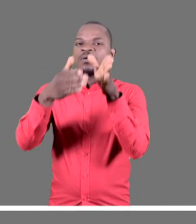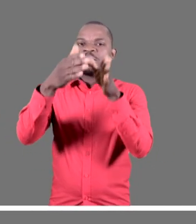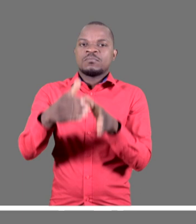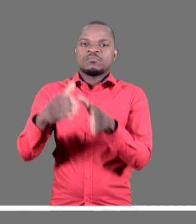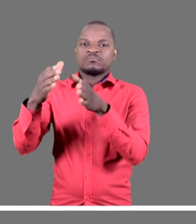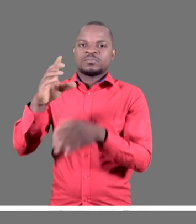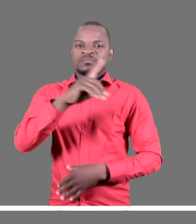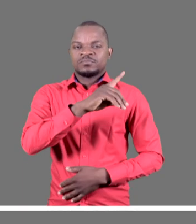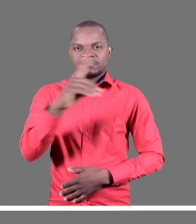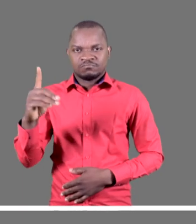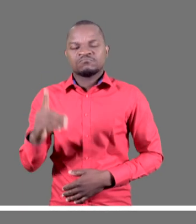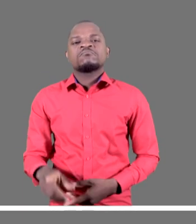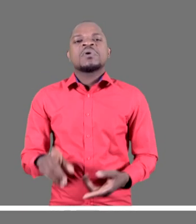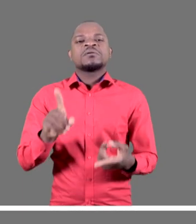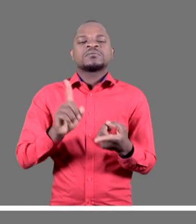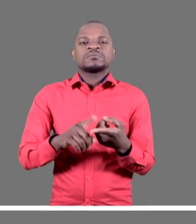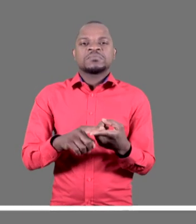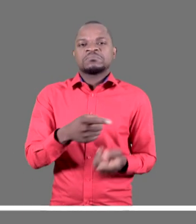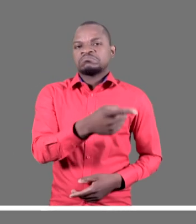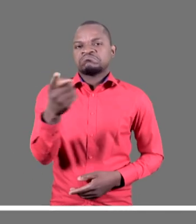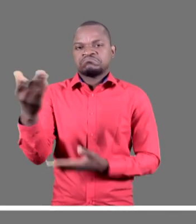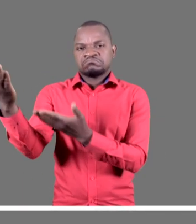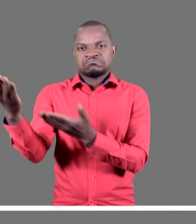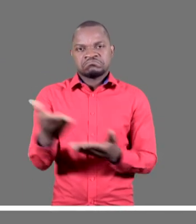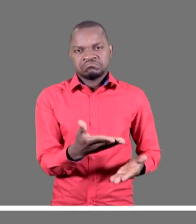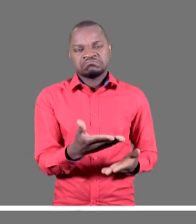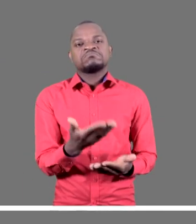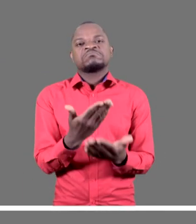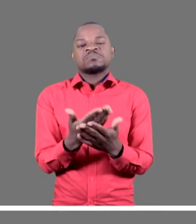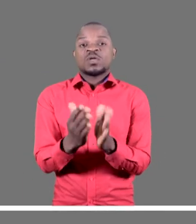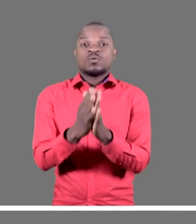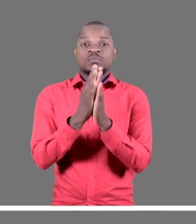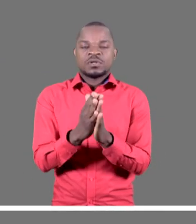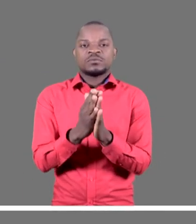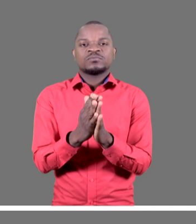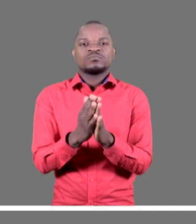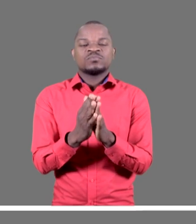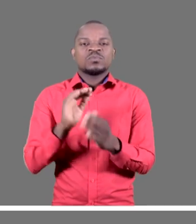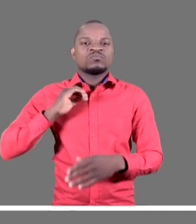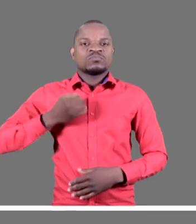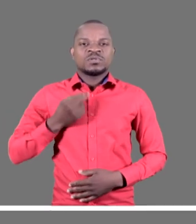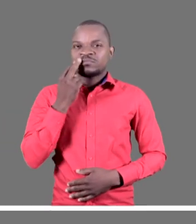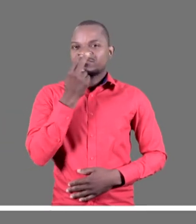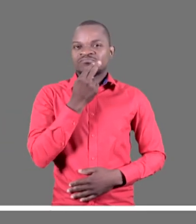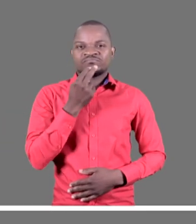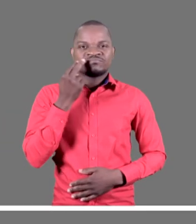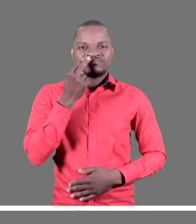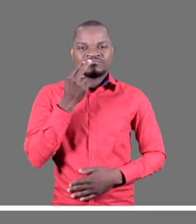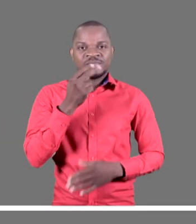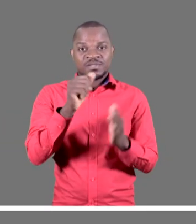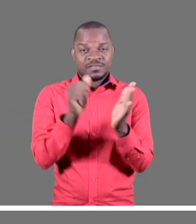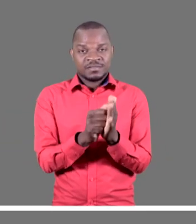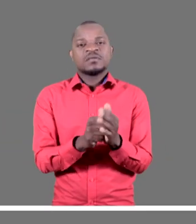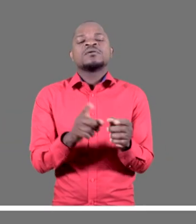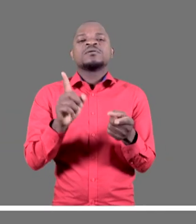Muito obrigado pela vossa presença, Farida Goulam, membro fundador da DEMO, e também